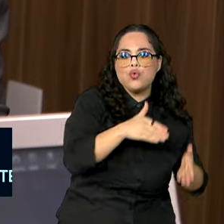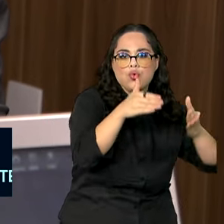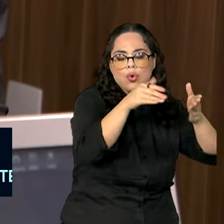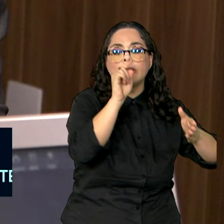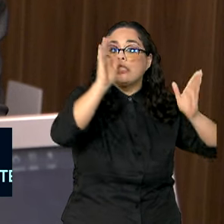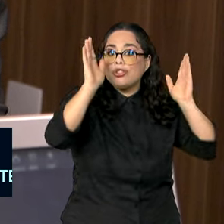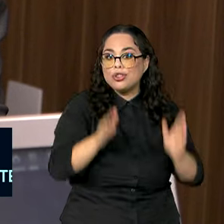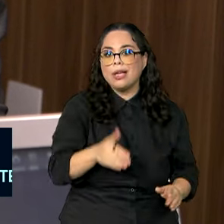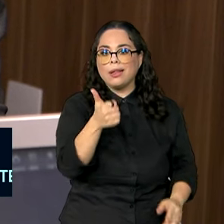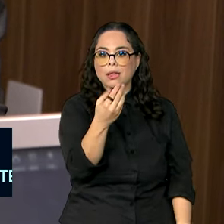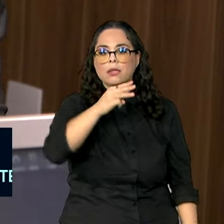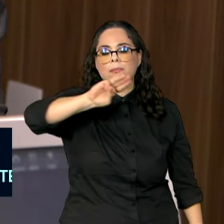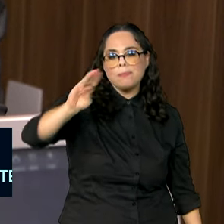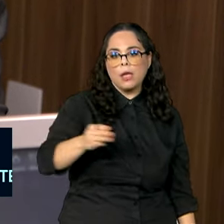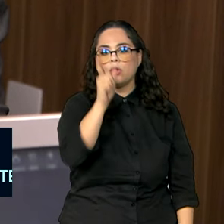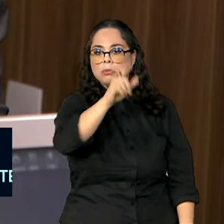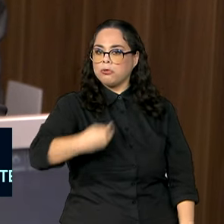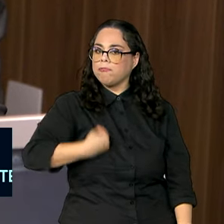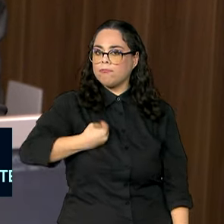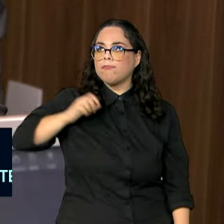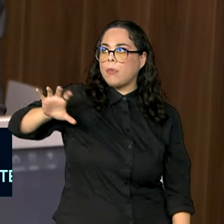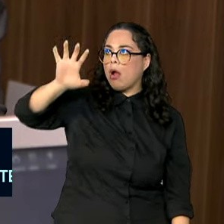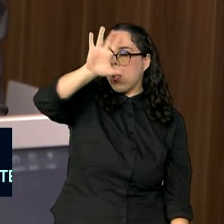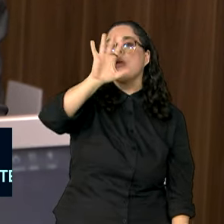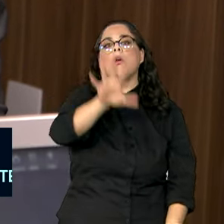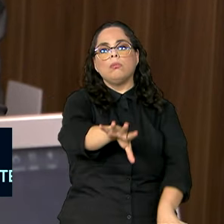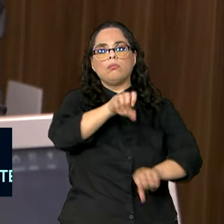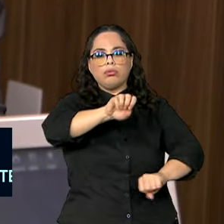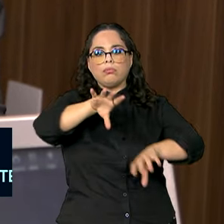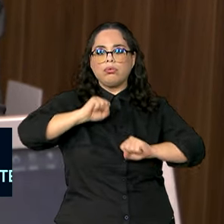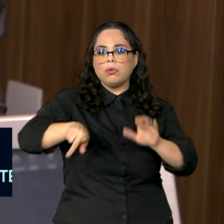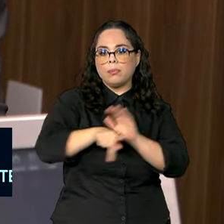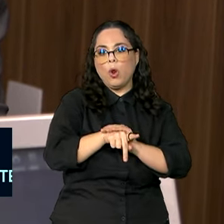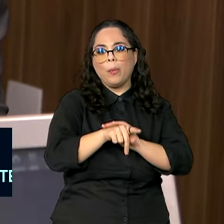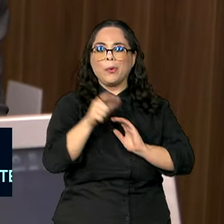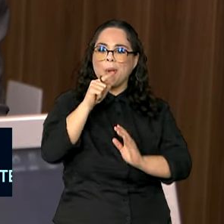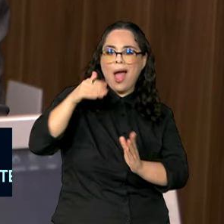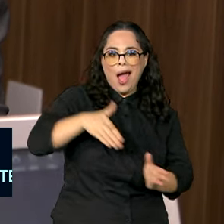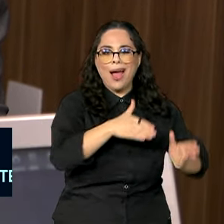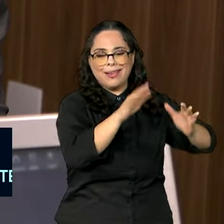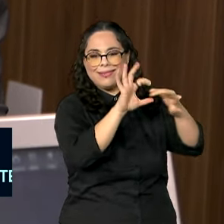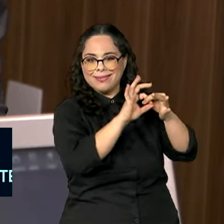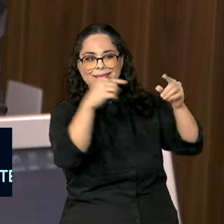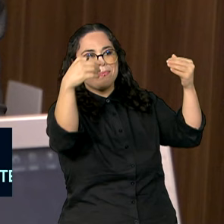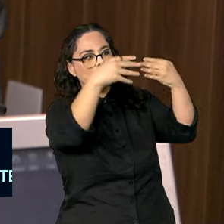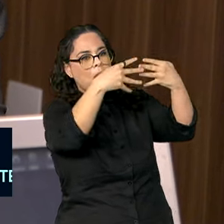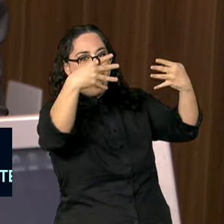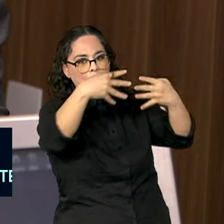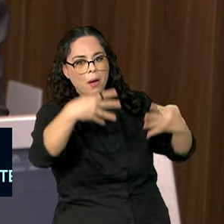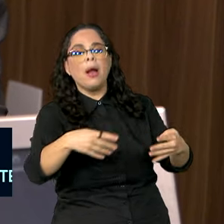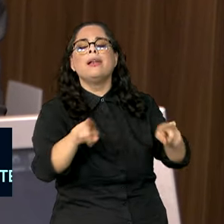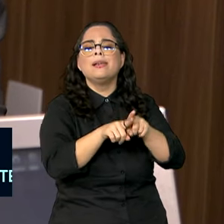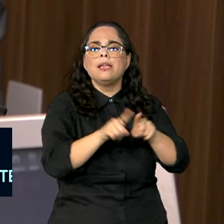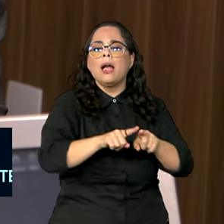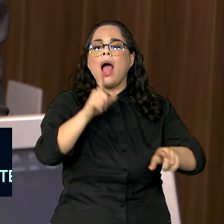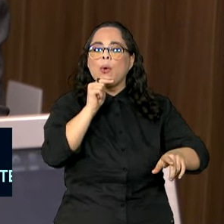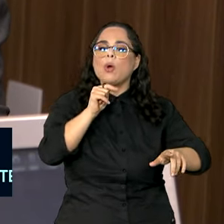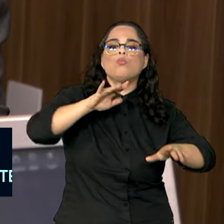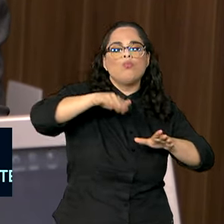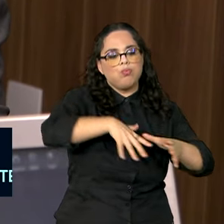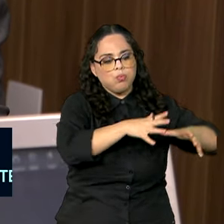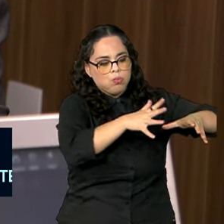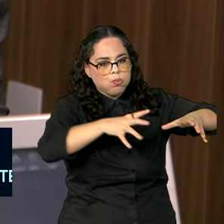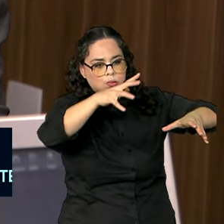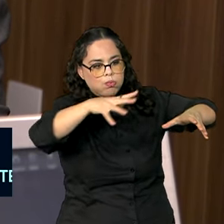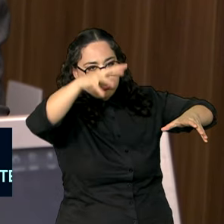mais de 13 milhões de habitantes na região Nordeste beneficiadas pelo PIS, e com a duplicação do bombeamento do Eixo Norte,